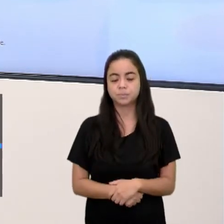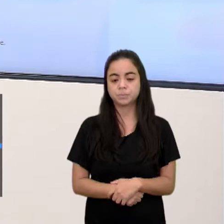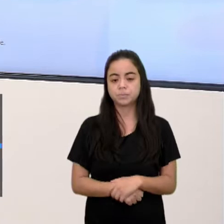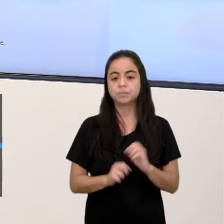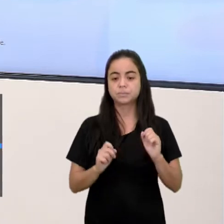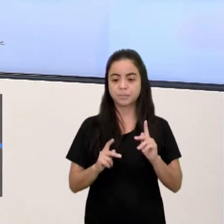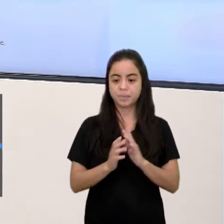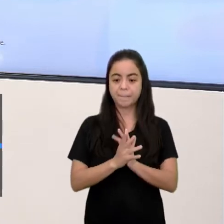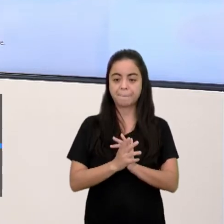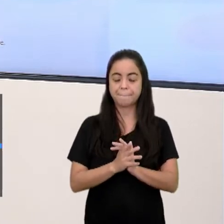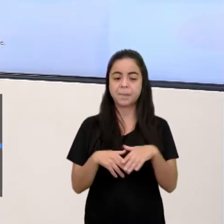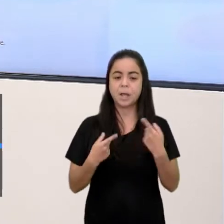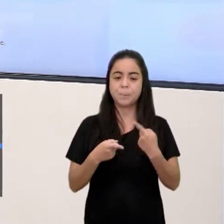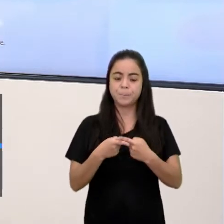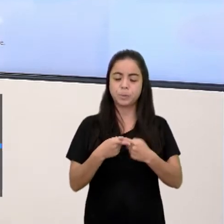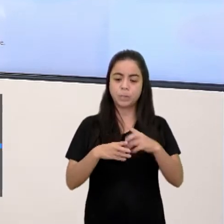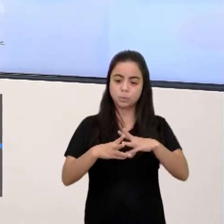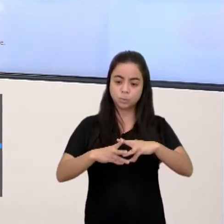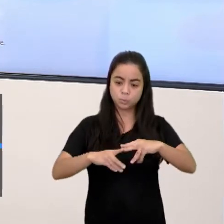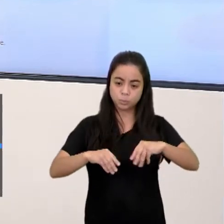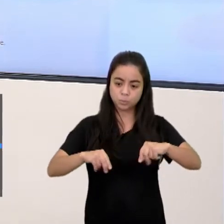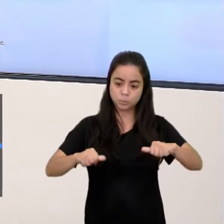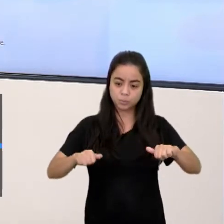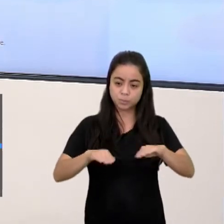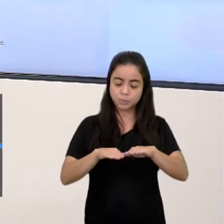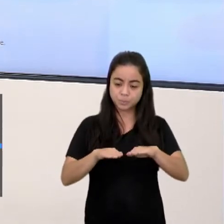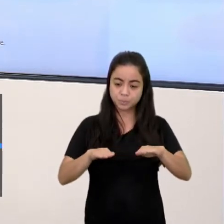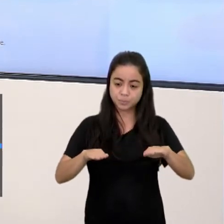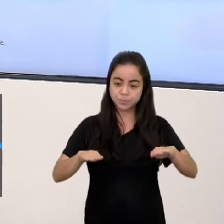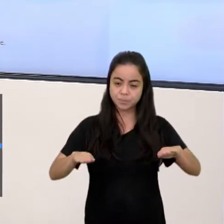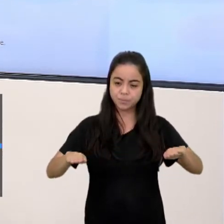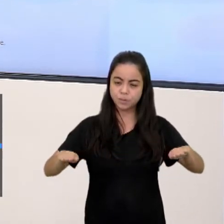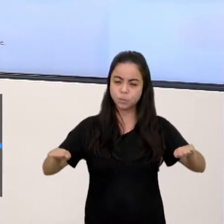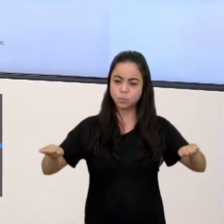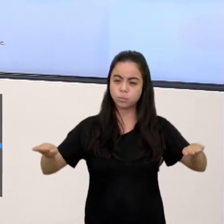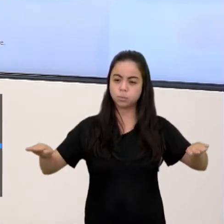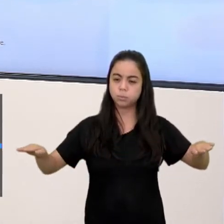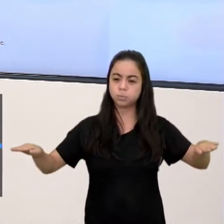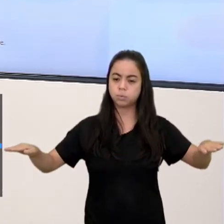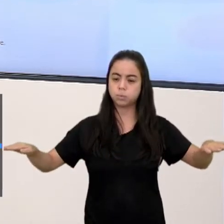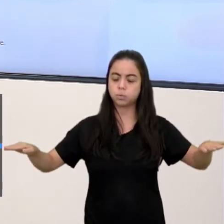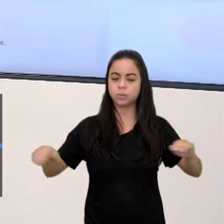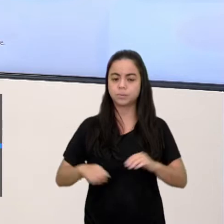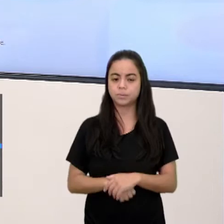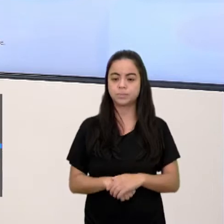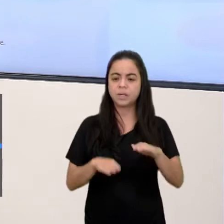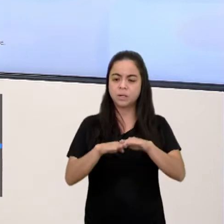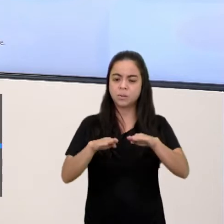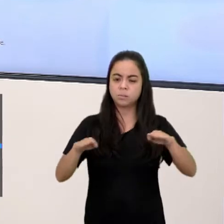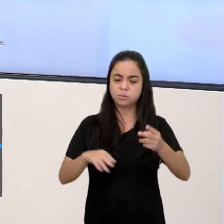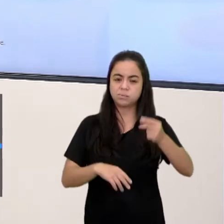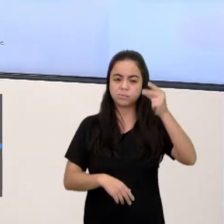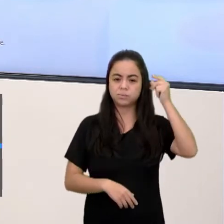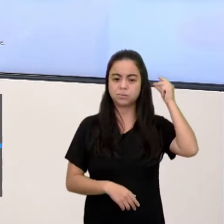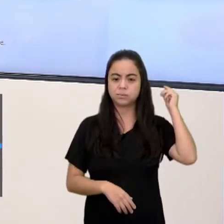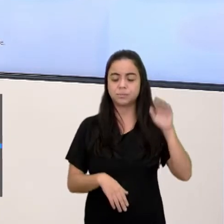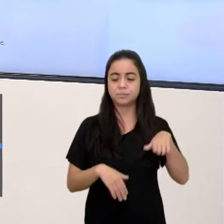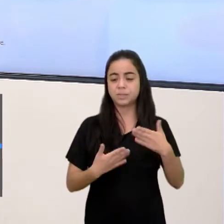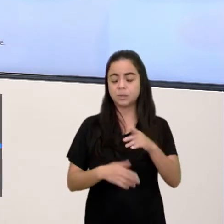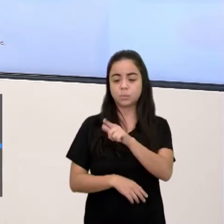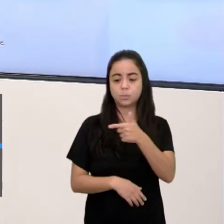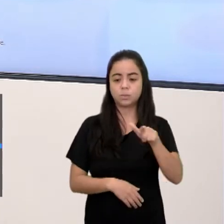eletricidade, tá certo? Porque nosso solo está sobre uma placa muito longa, né, muito extensa, é um solo mais antigo, então não